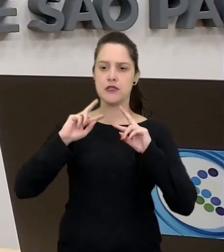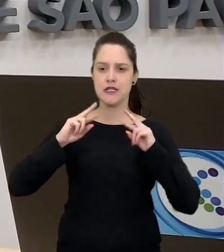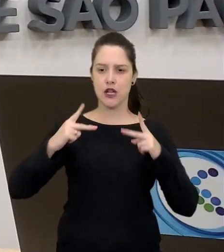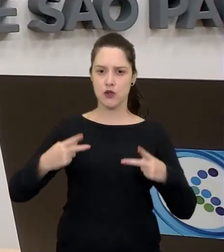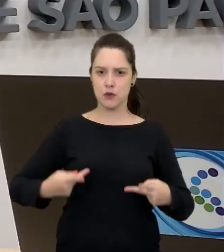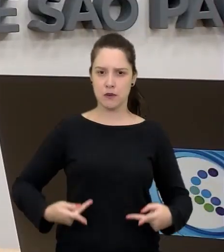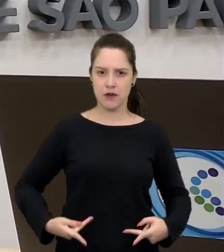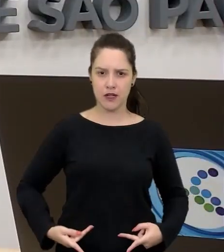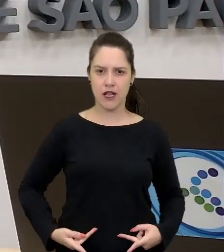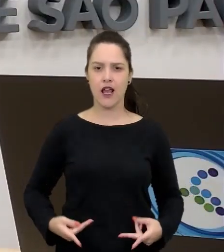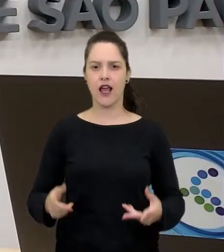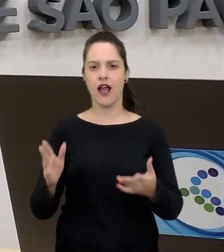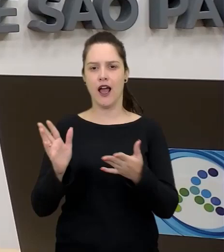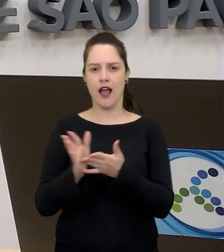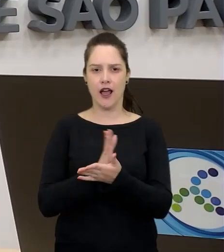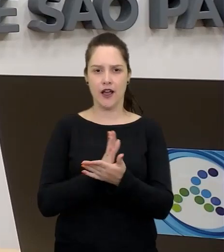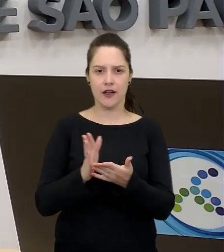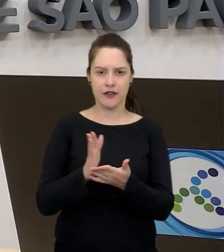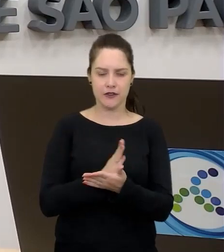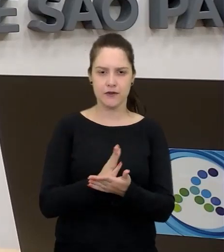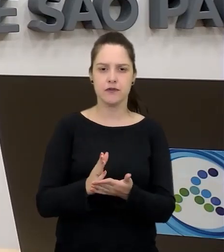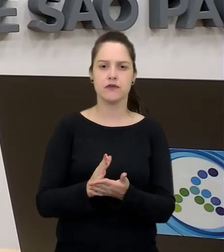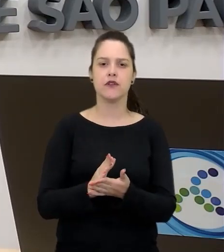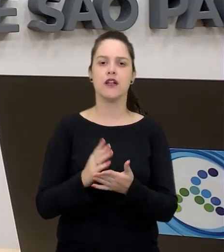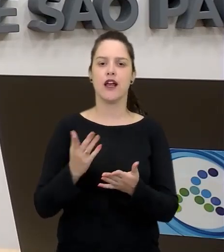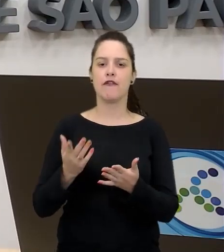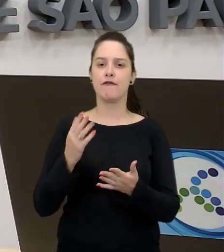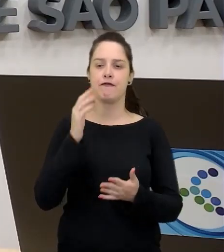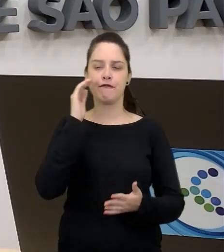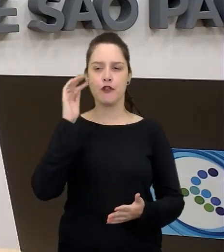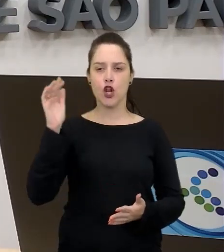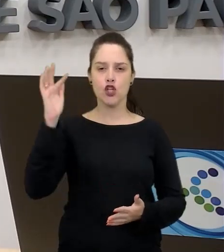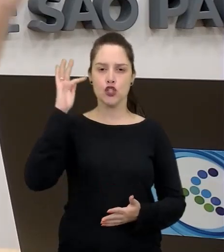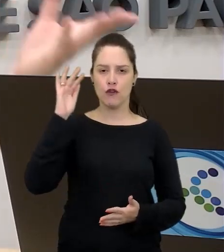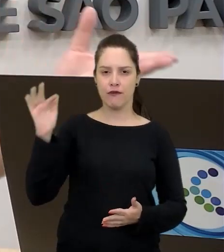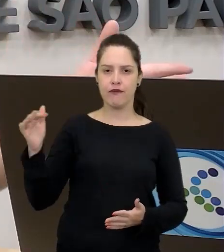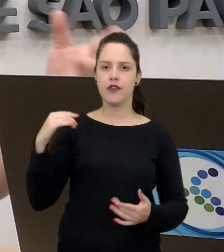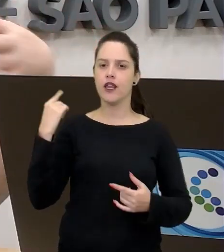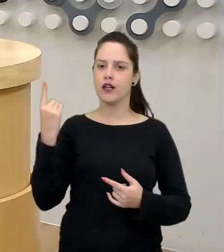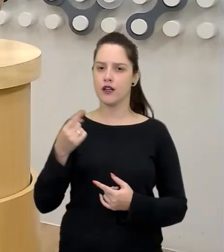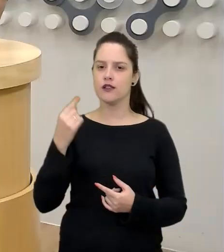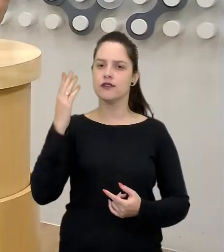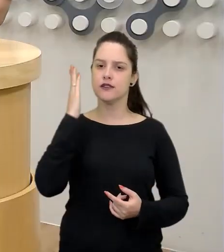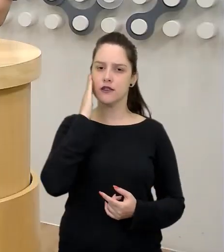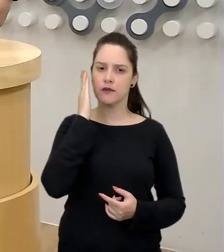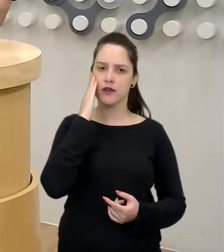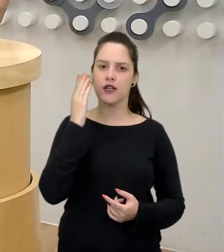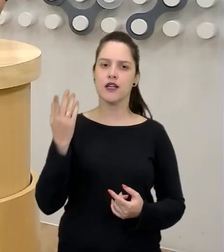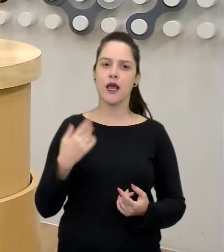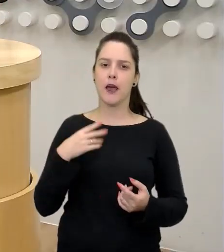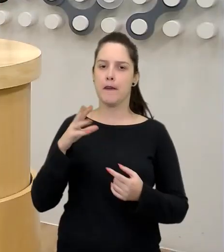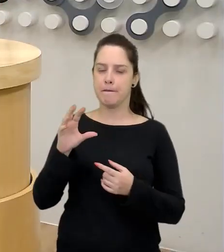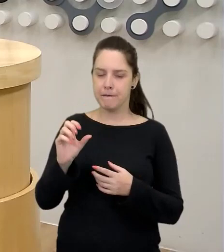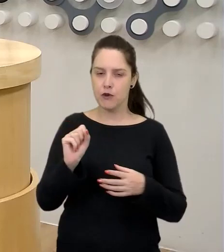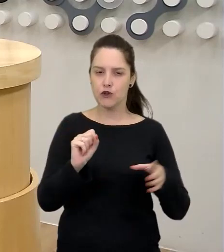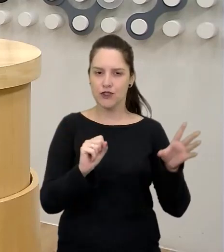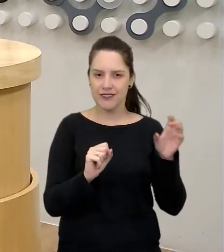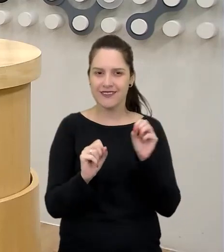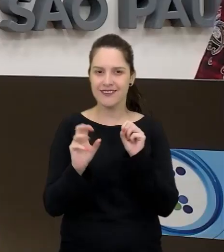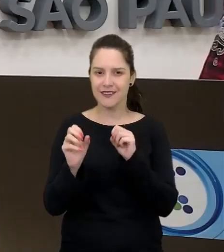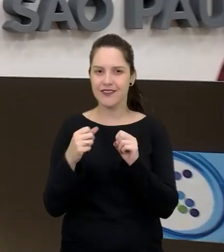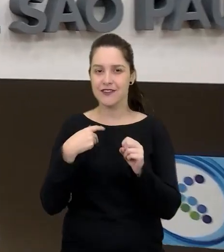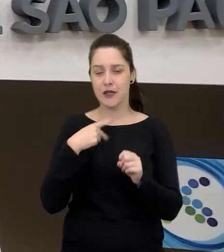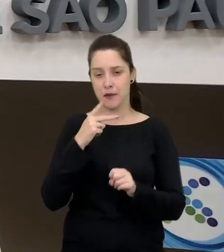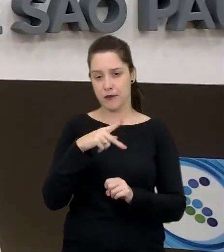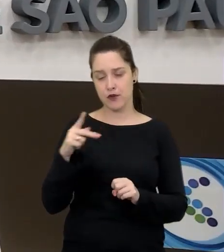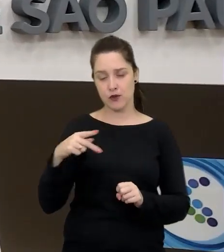né, em alguma medida são devedores da filosofia, né, e aí não estou fazendo nenhum bairrismo, nem puxando a sardinha para o meu lado, que sou professora